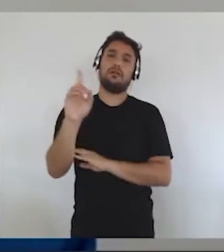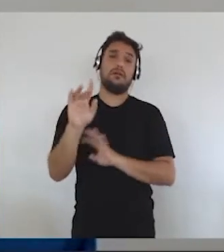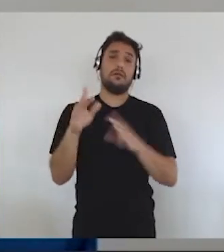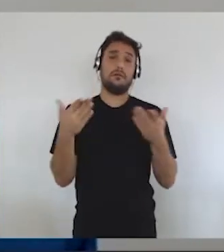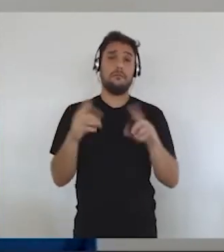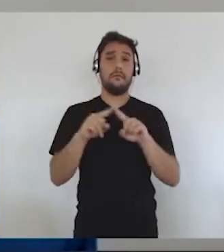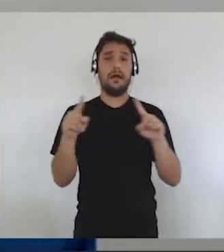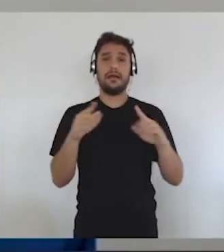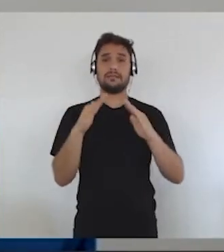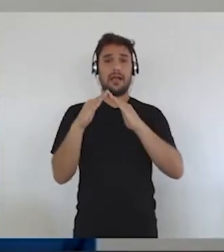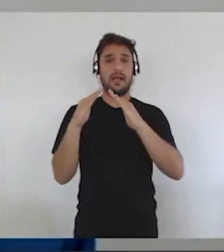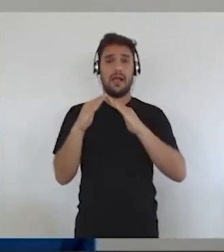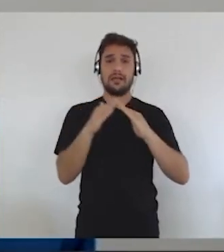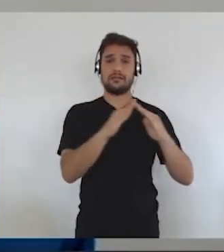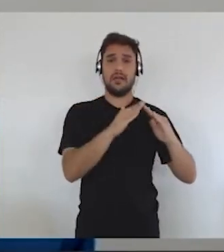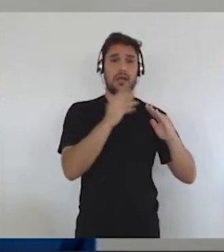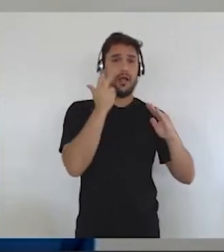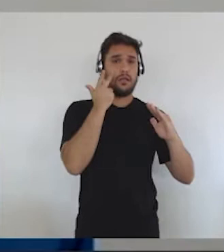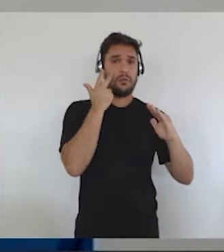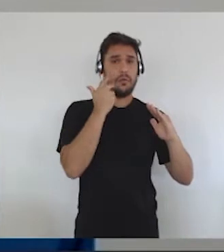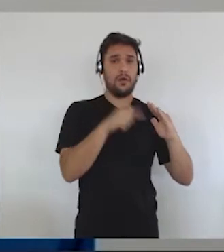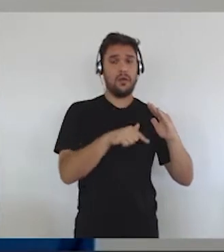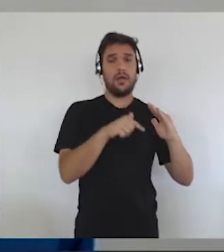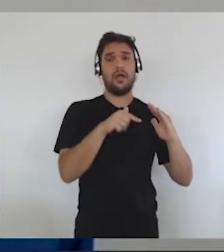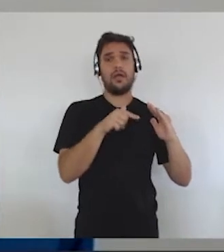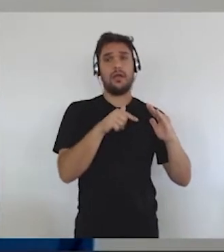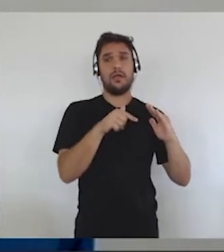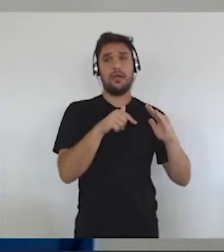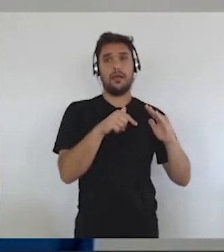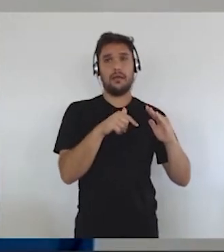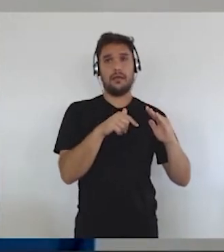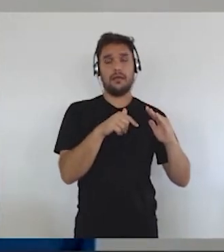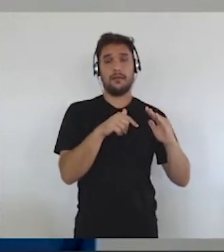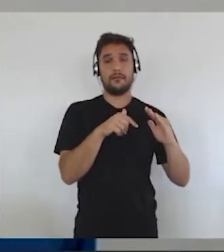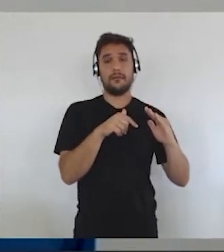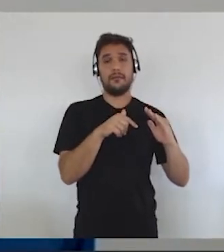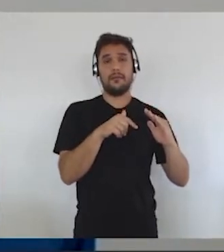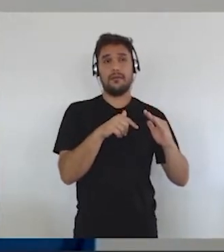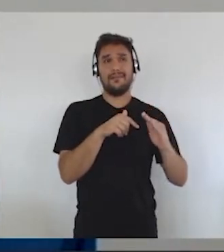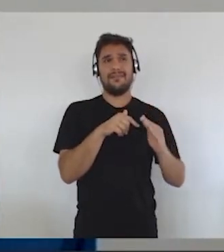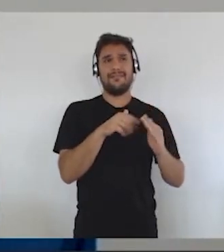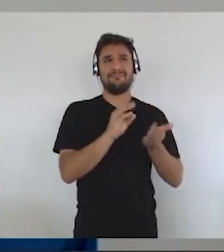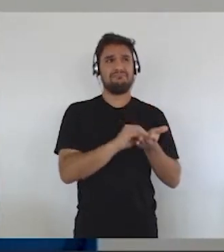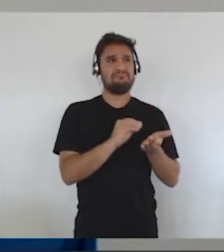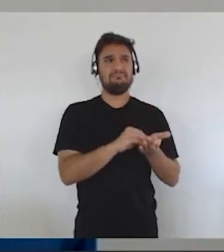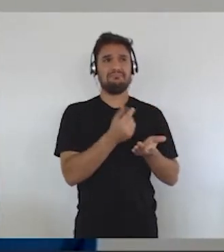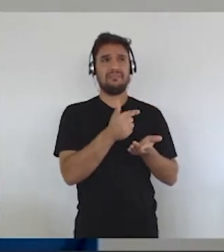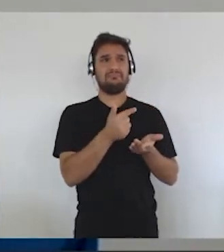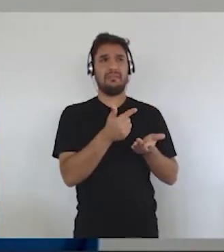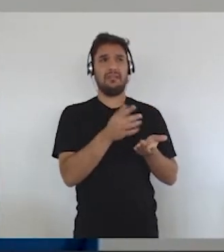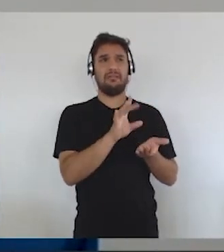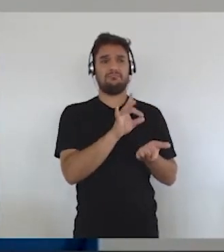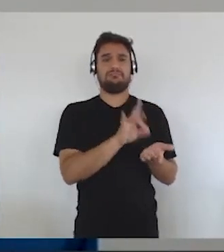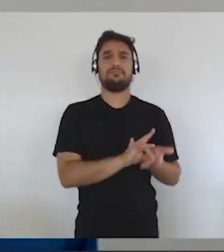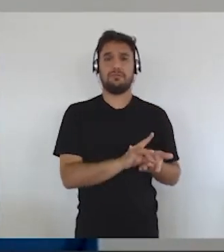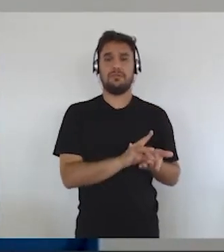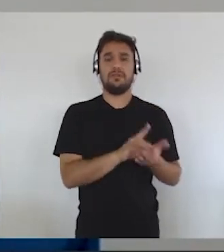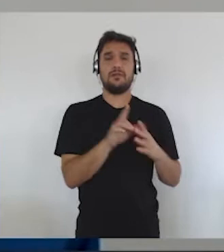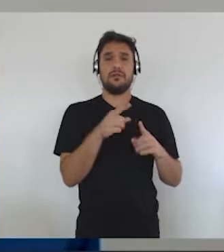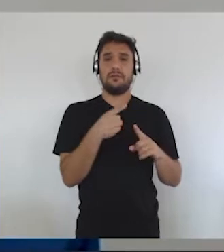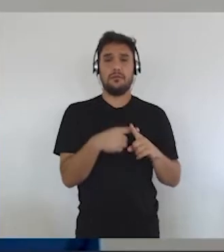a residência habitual era um aspecto pouco caracterizado, na medida em